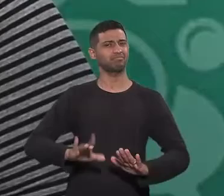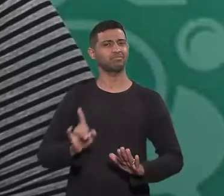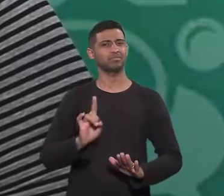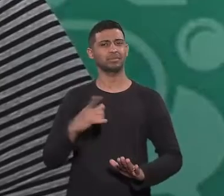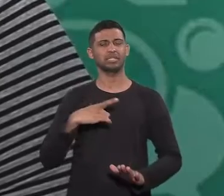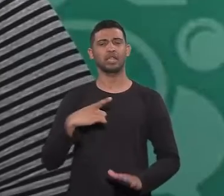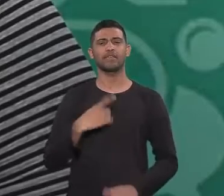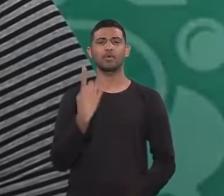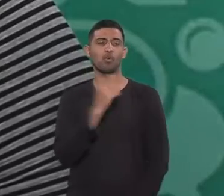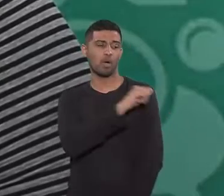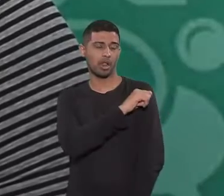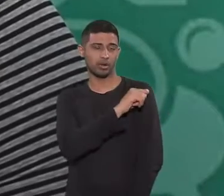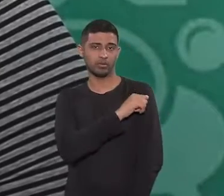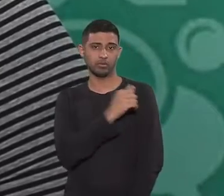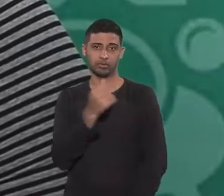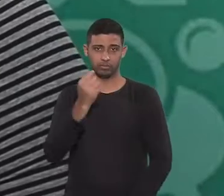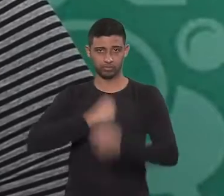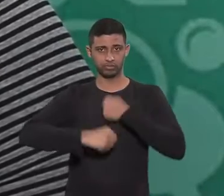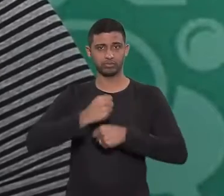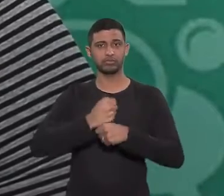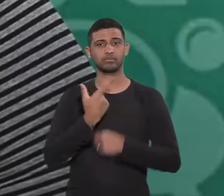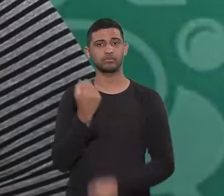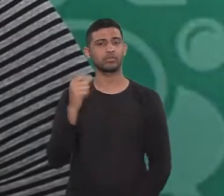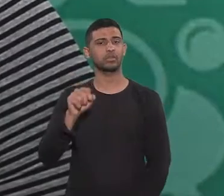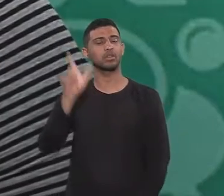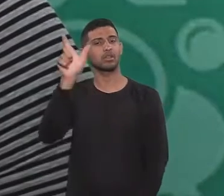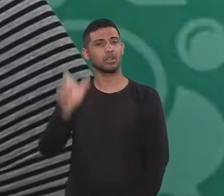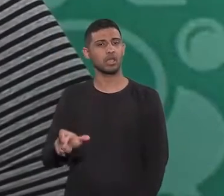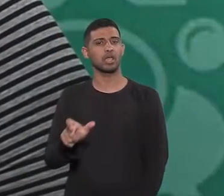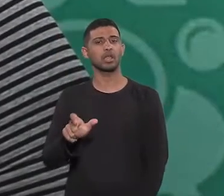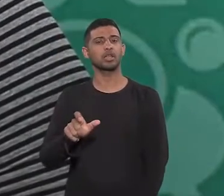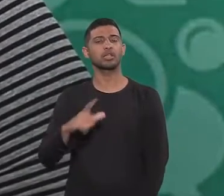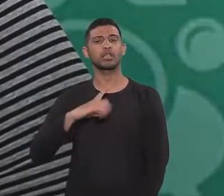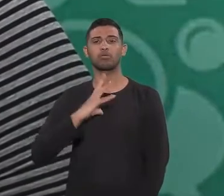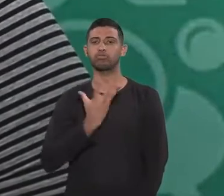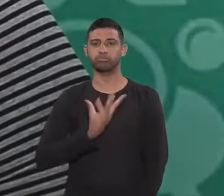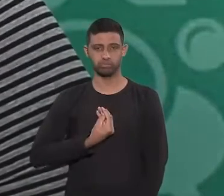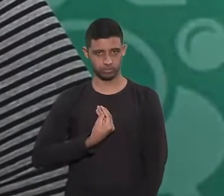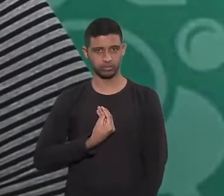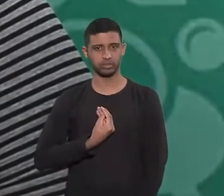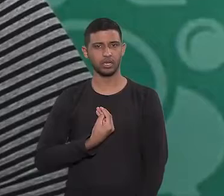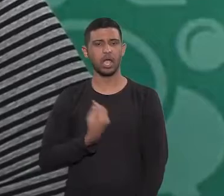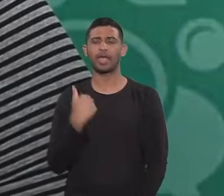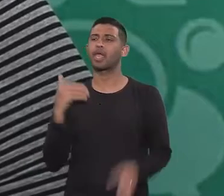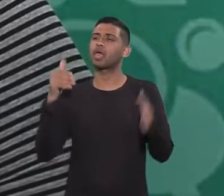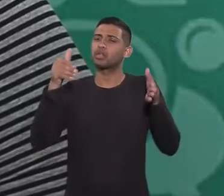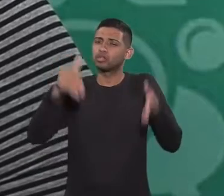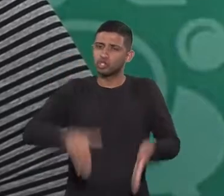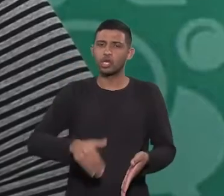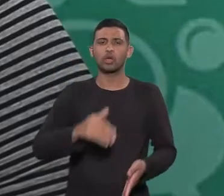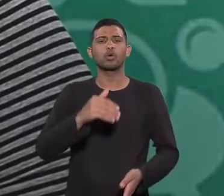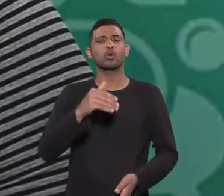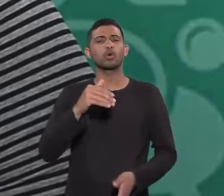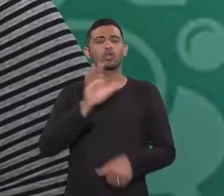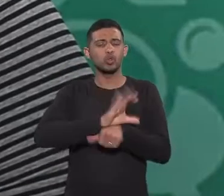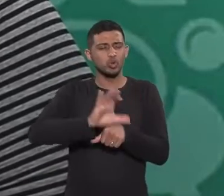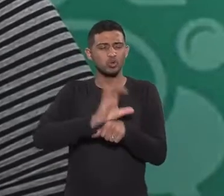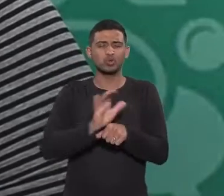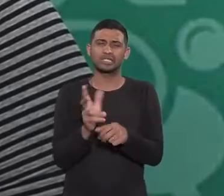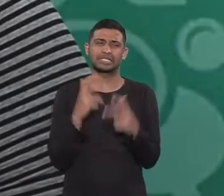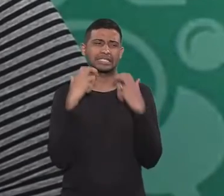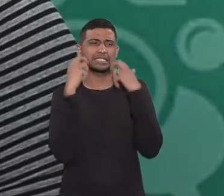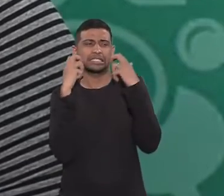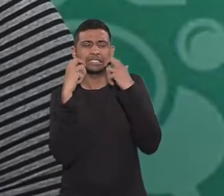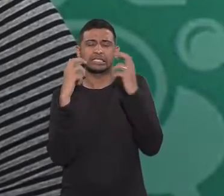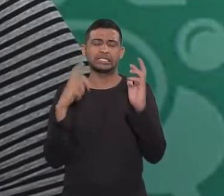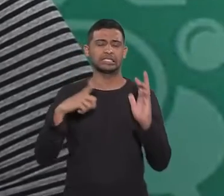não ficam, né? A gente teve um aluno no pré ano passado, que é um rapaz trans. E ele chegou no pré,